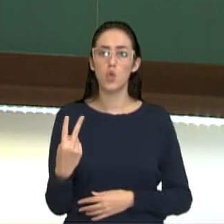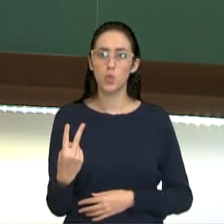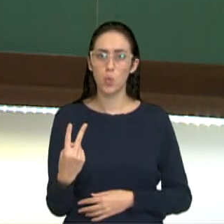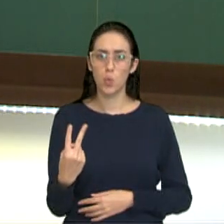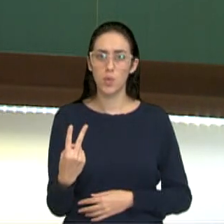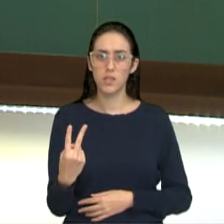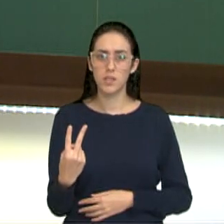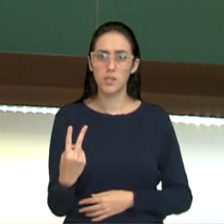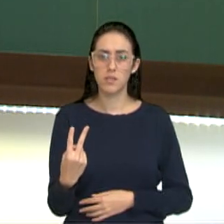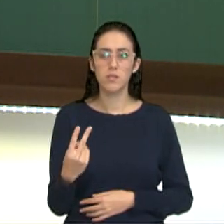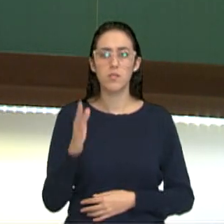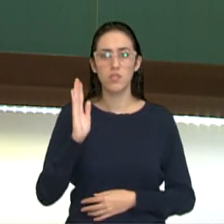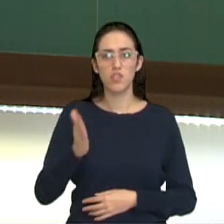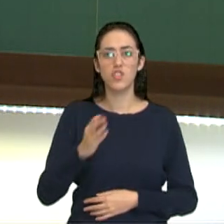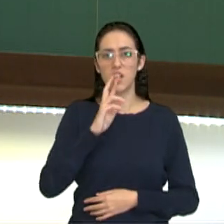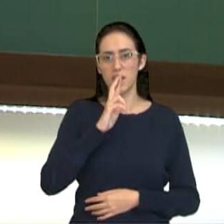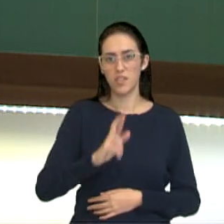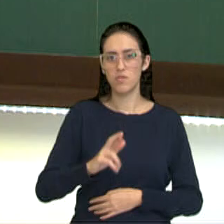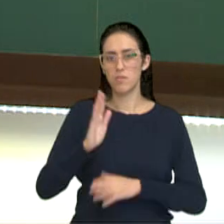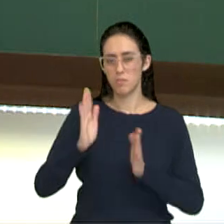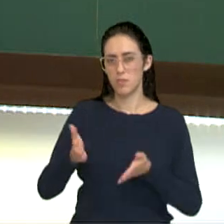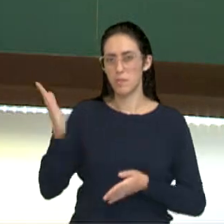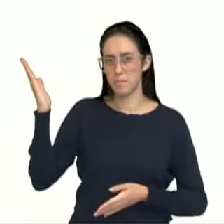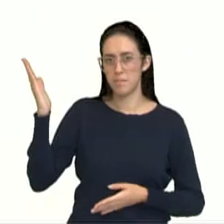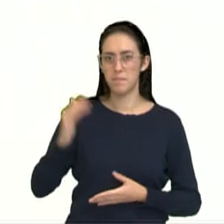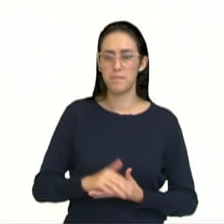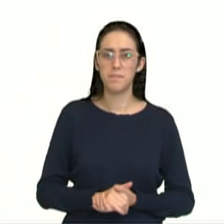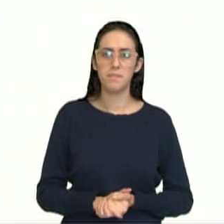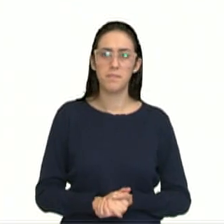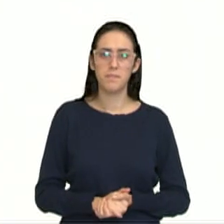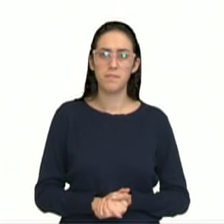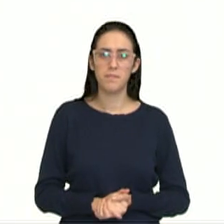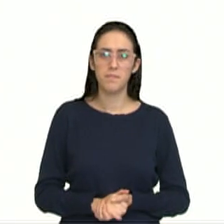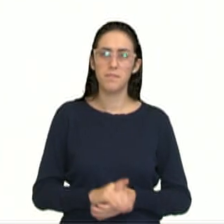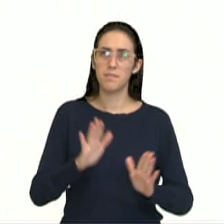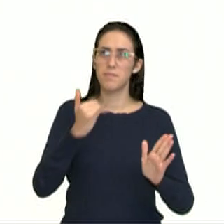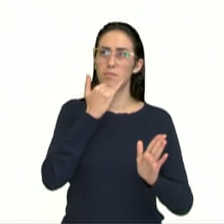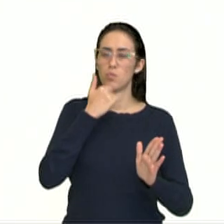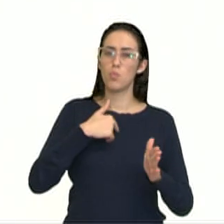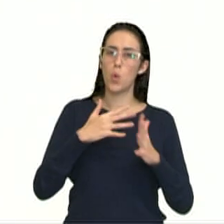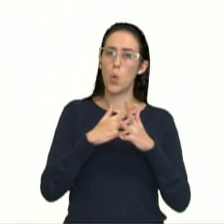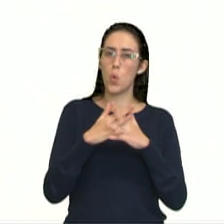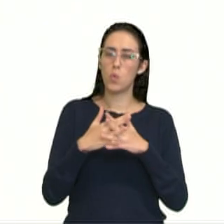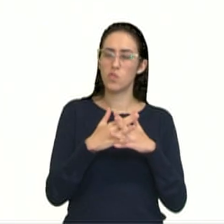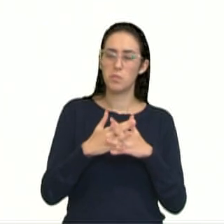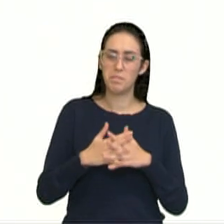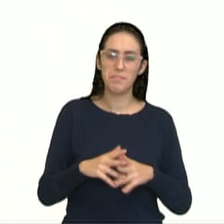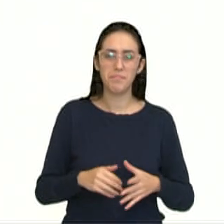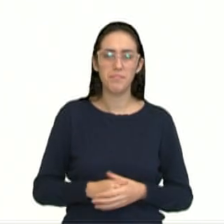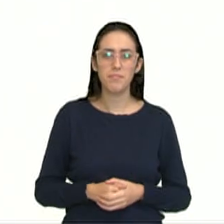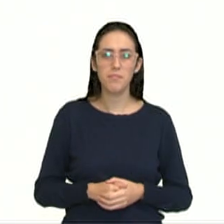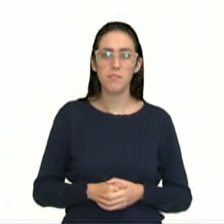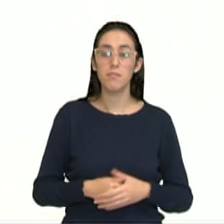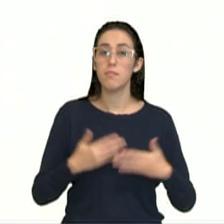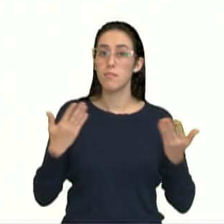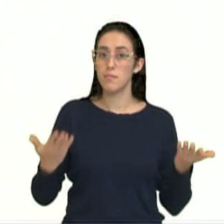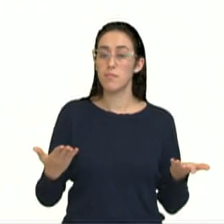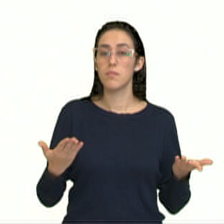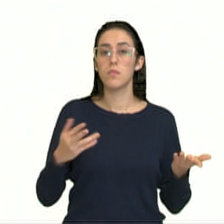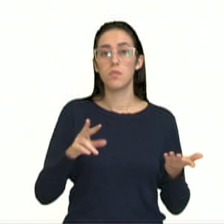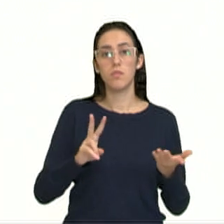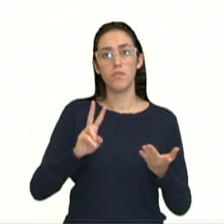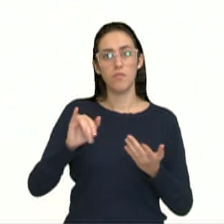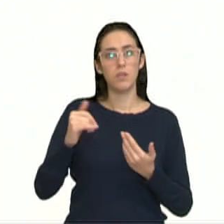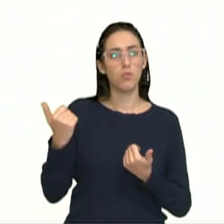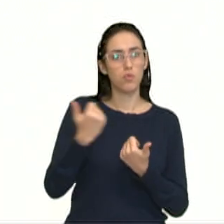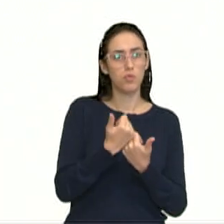que eu acabei de resolver a minha função. A professora já estava se enganando. Aqui, aí sim, agora eu